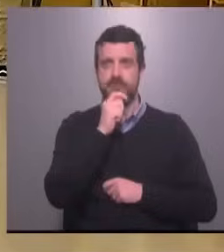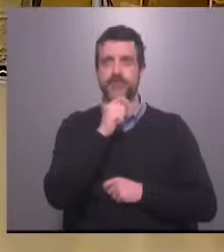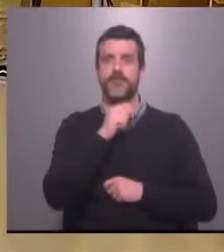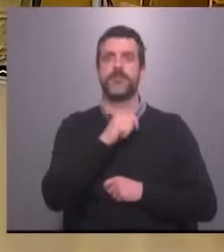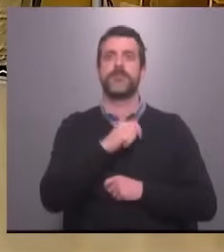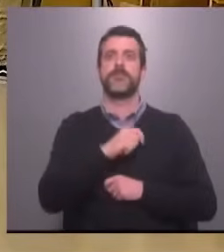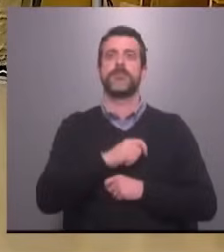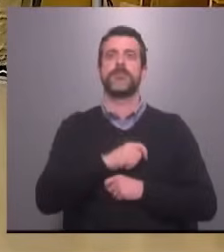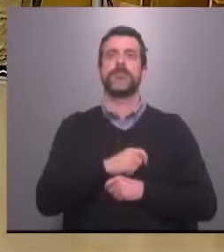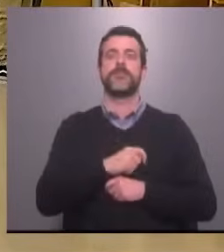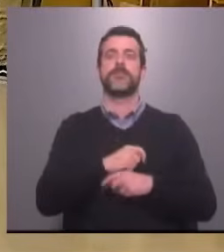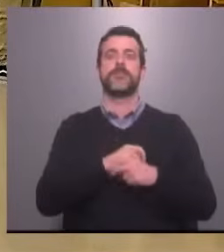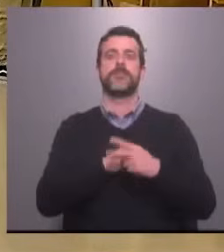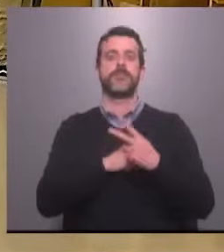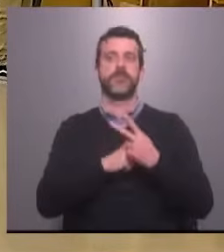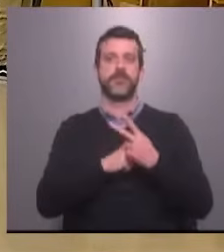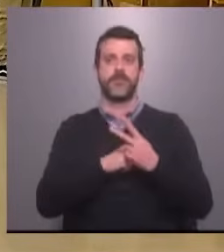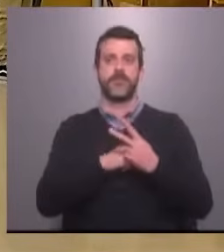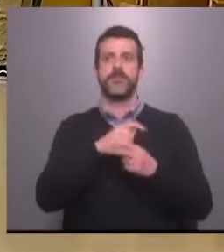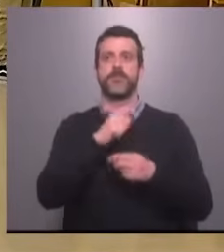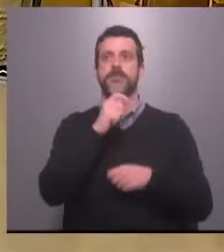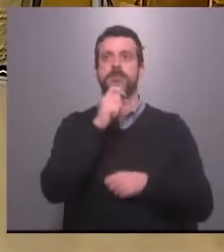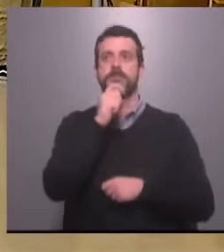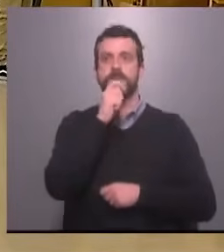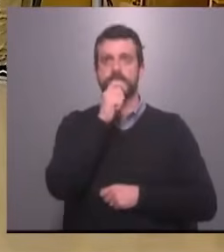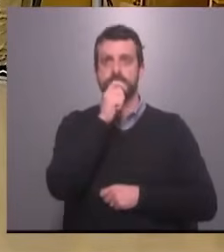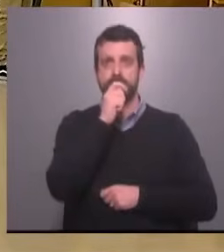séculos.